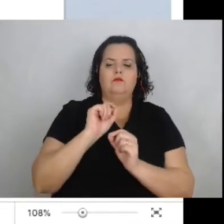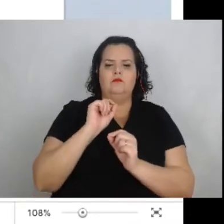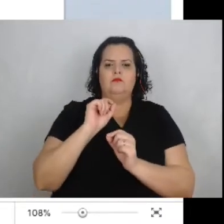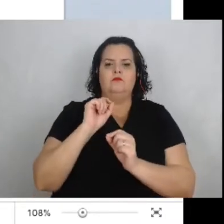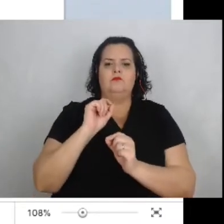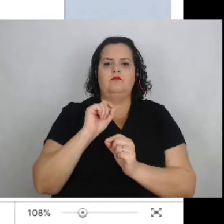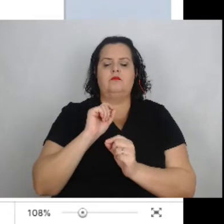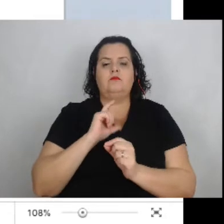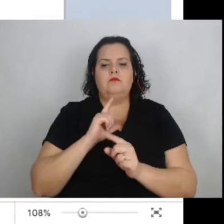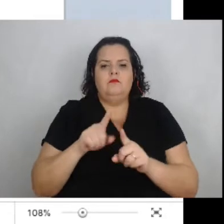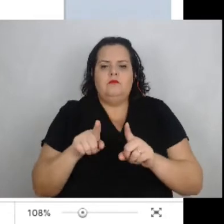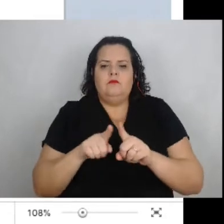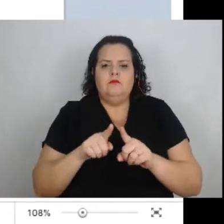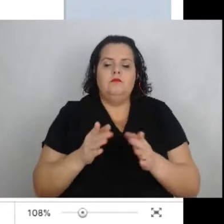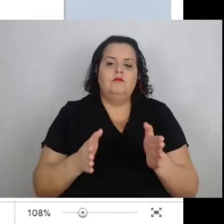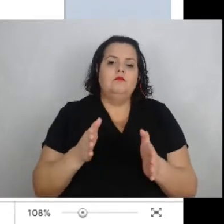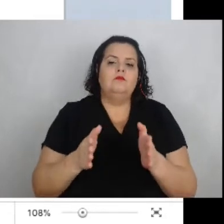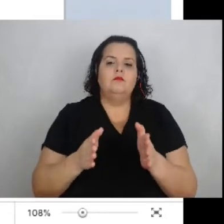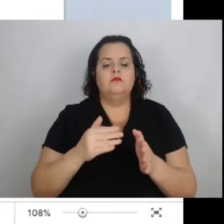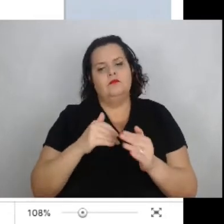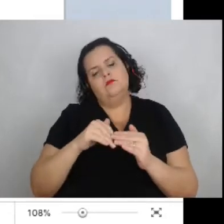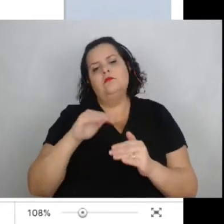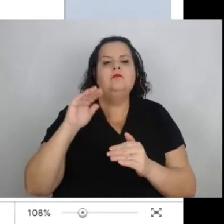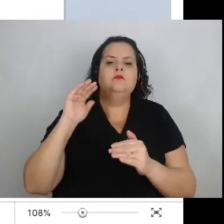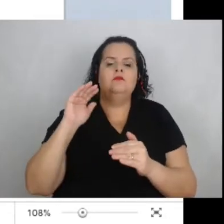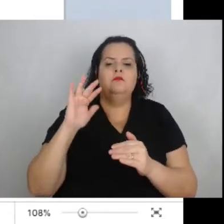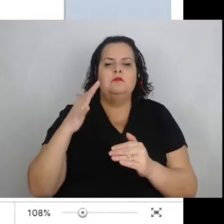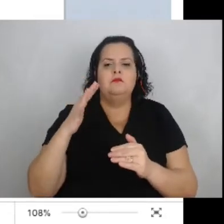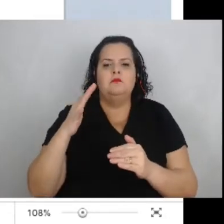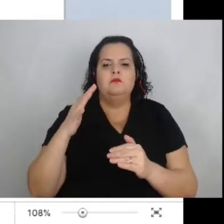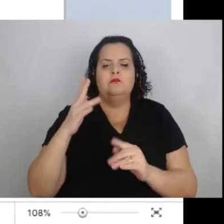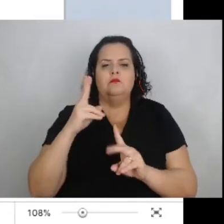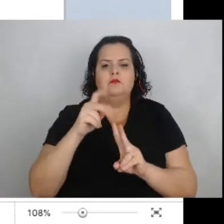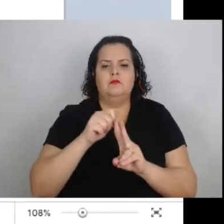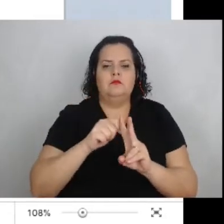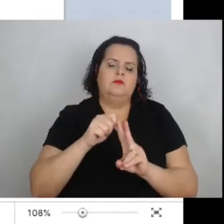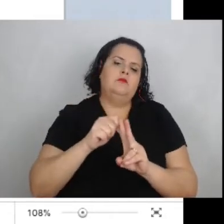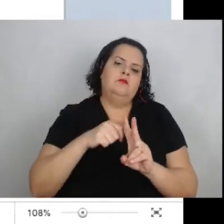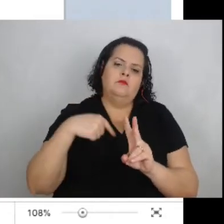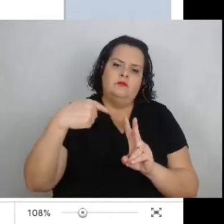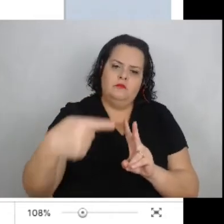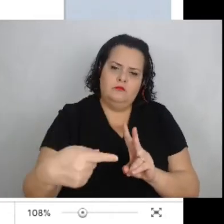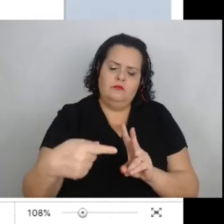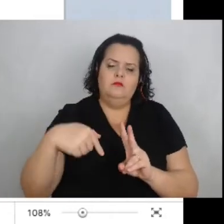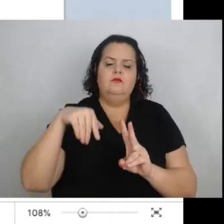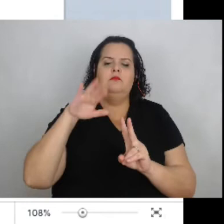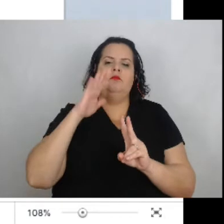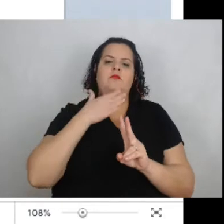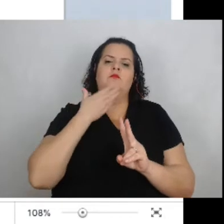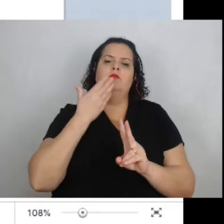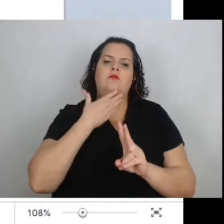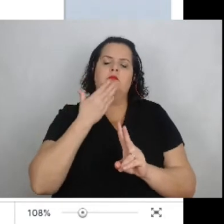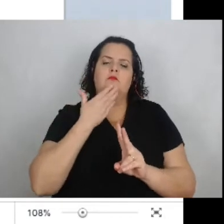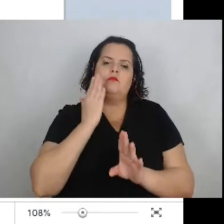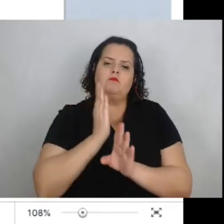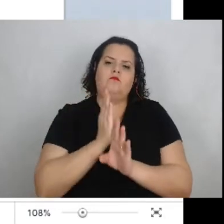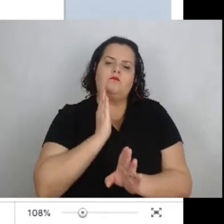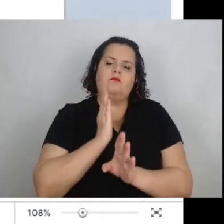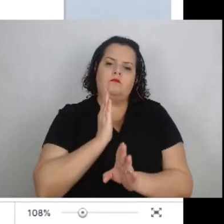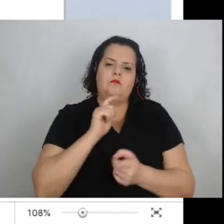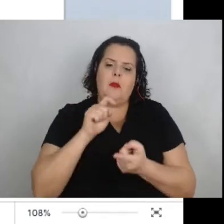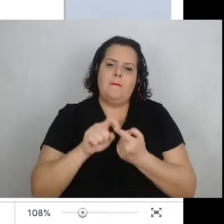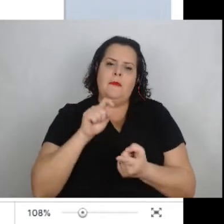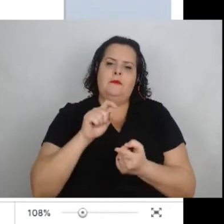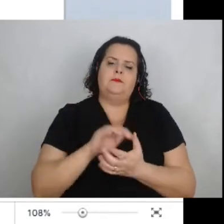tempo. Quanto mais tempo, em torno do segundo mês, é mais fácil a gente ter detecção nesses testes rápidos. Por